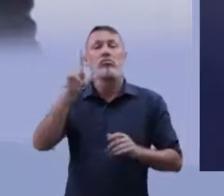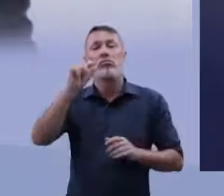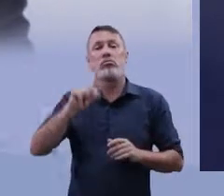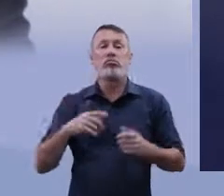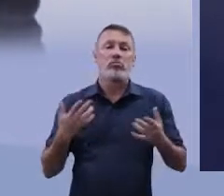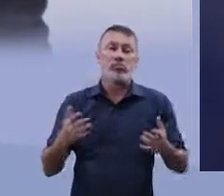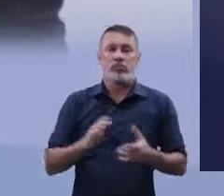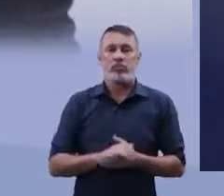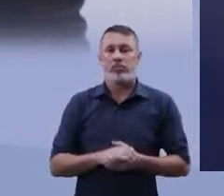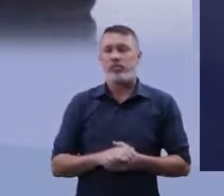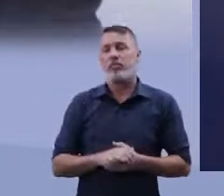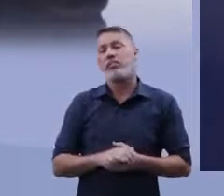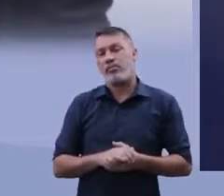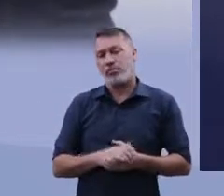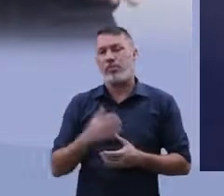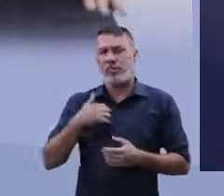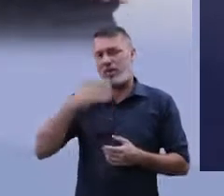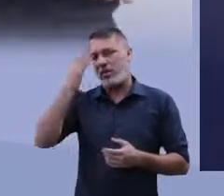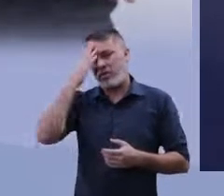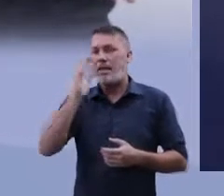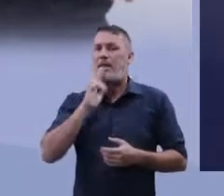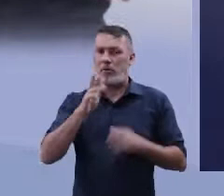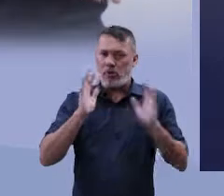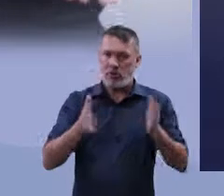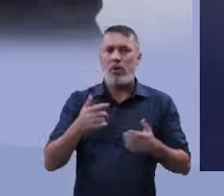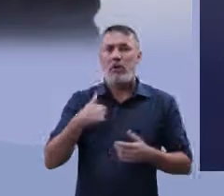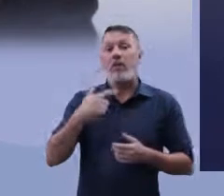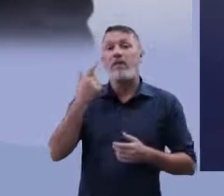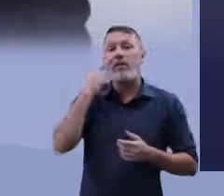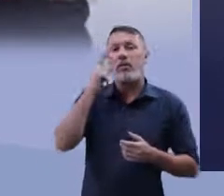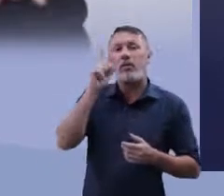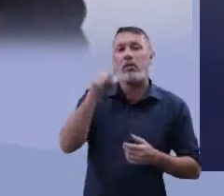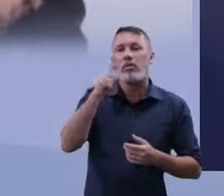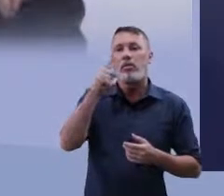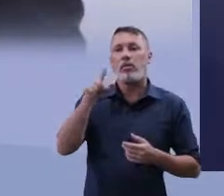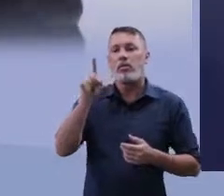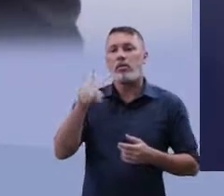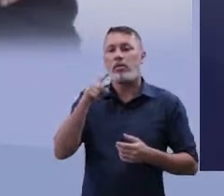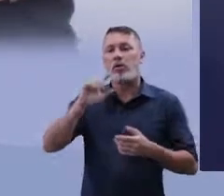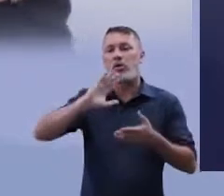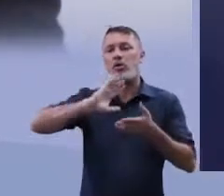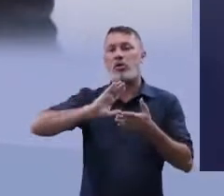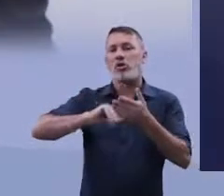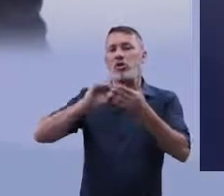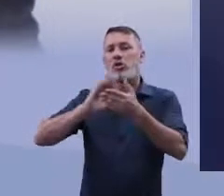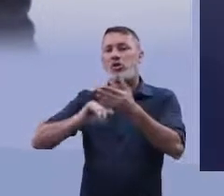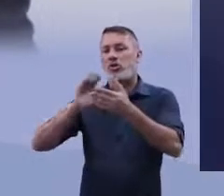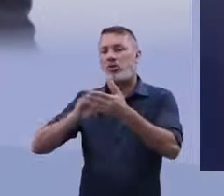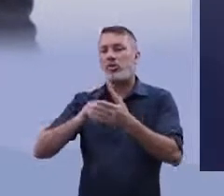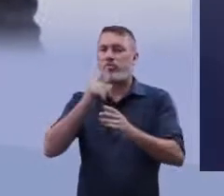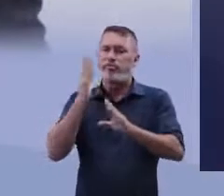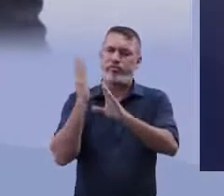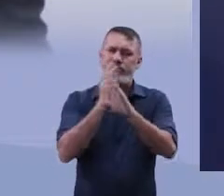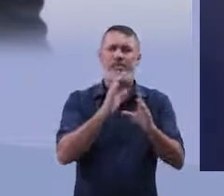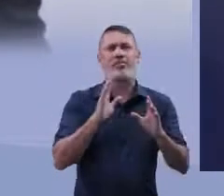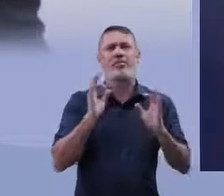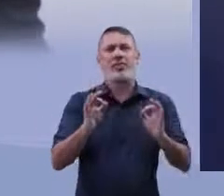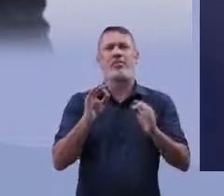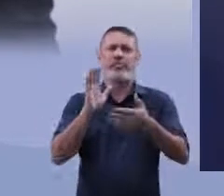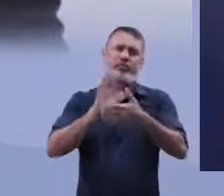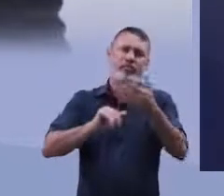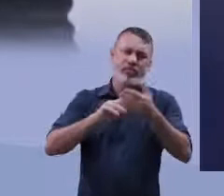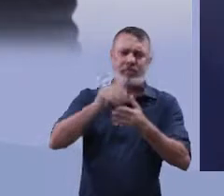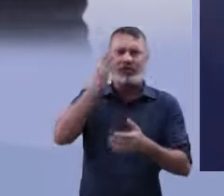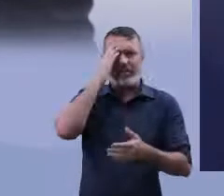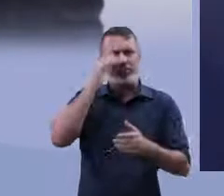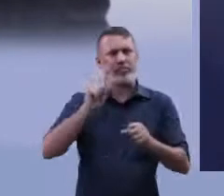você marcaria? Então, como eu já sei qual é a alternativa correta, eu vou eliminando aquelas que a gente já de cara percebe que está errado. Essa é